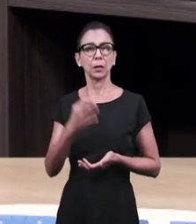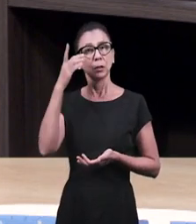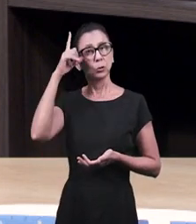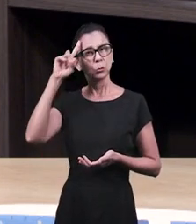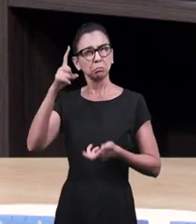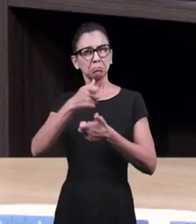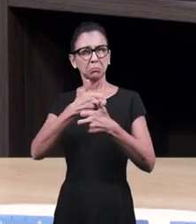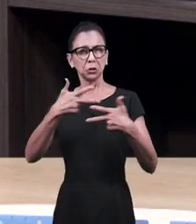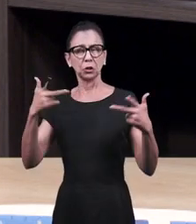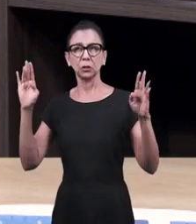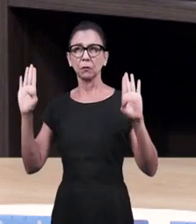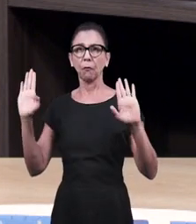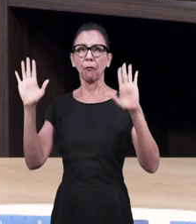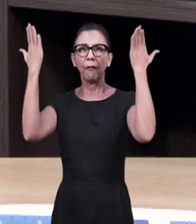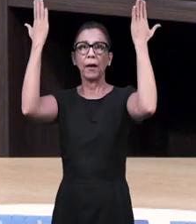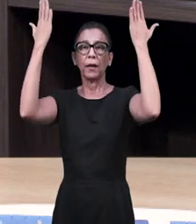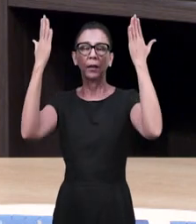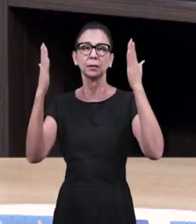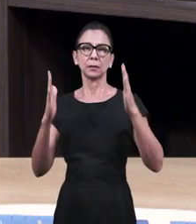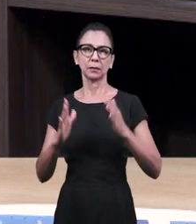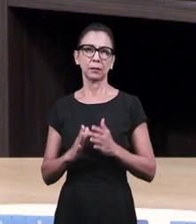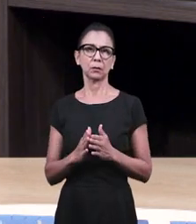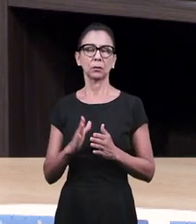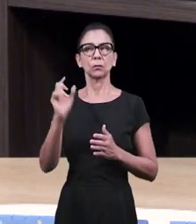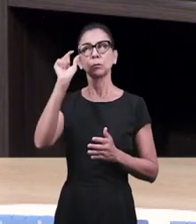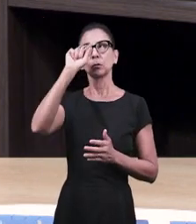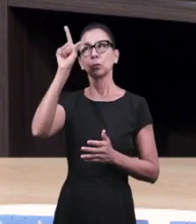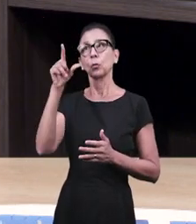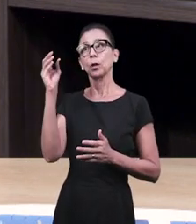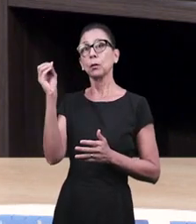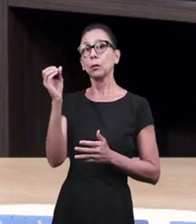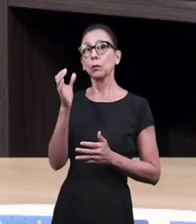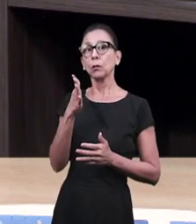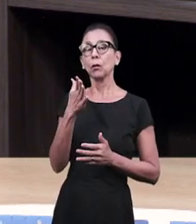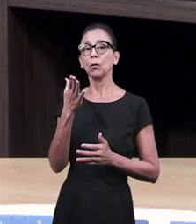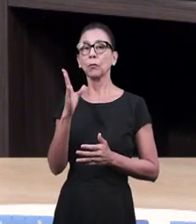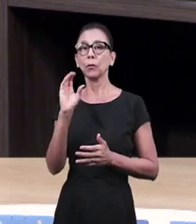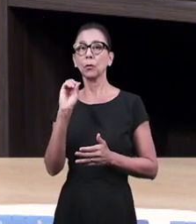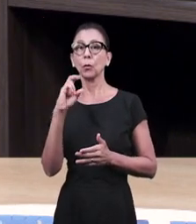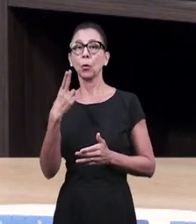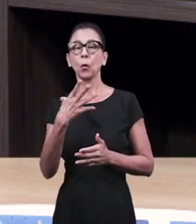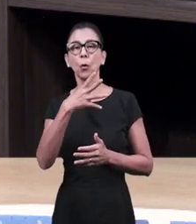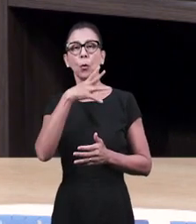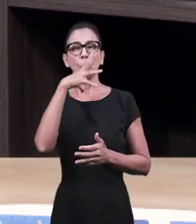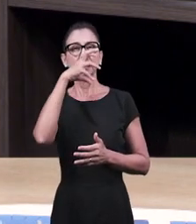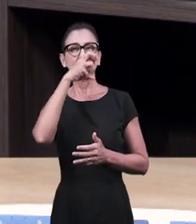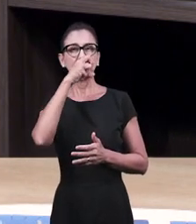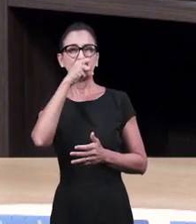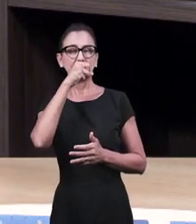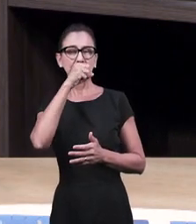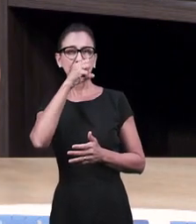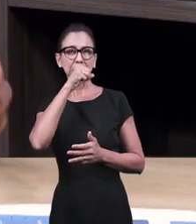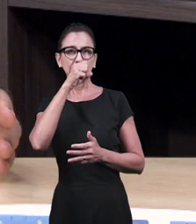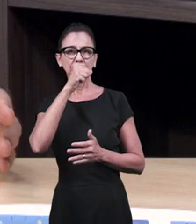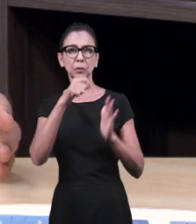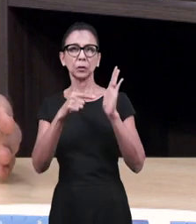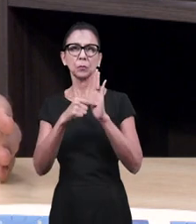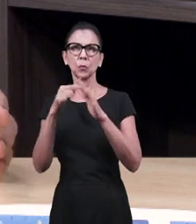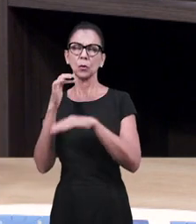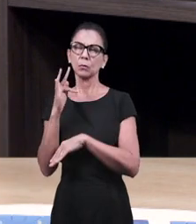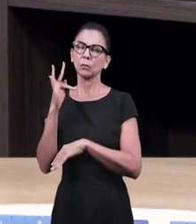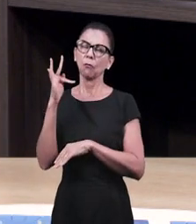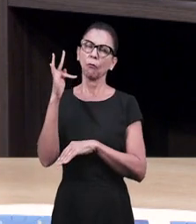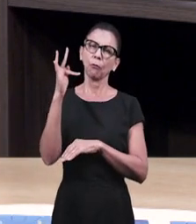dias de festa, ou da lua nova, ou dos sábados, que são sombras das coisas